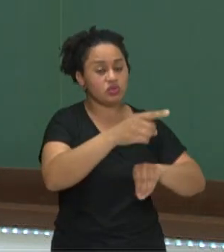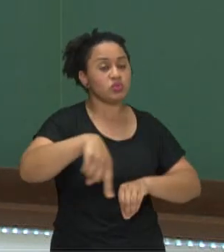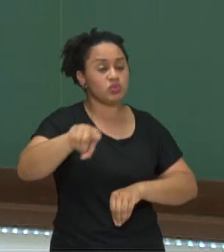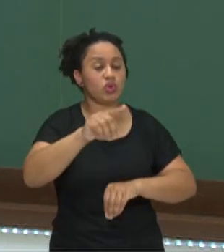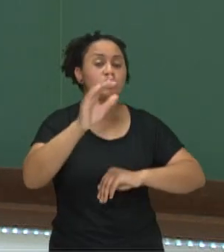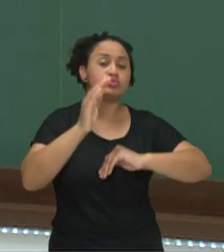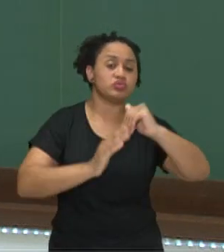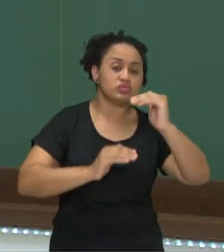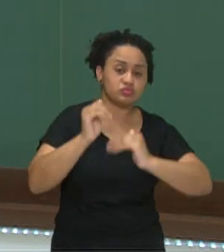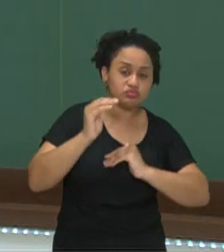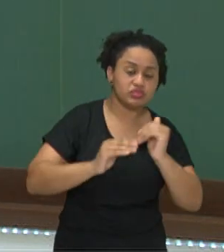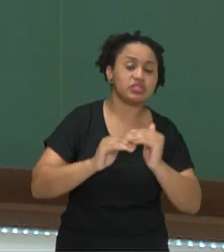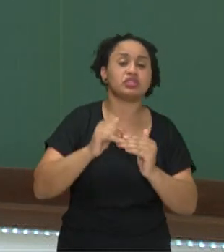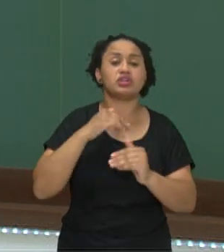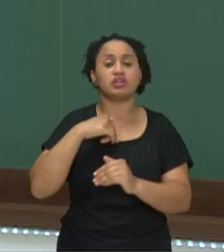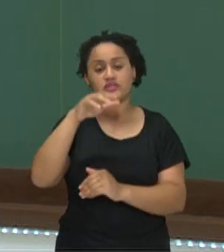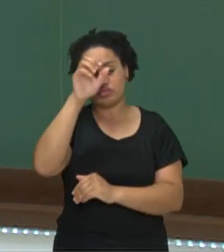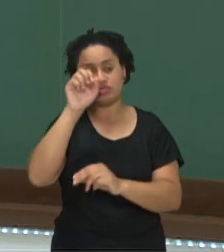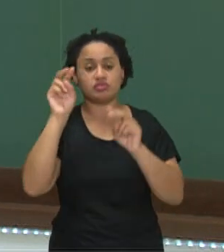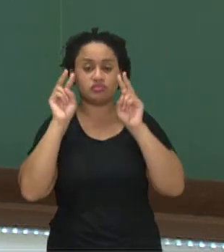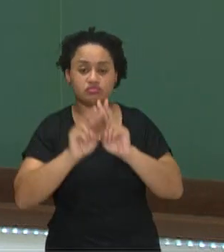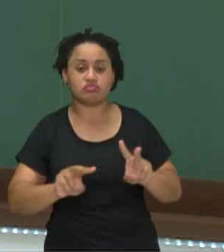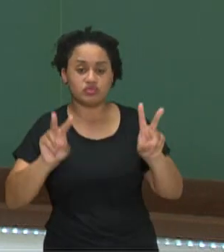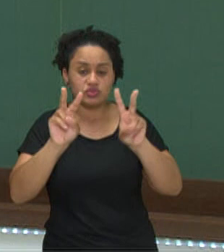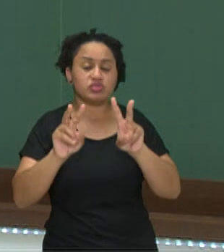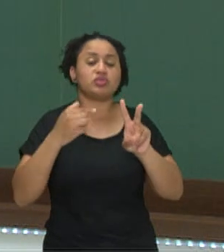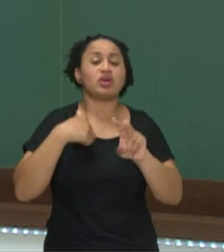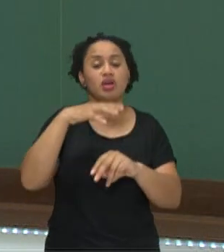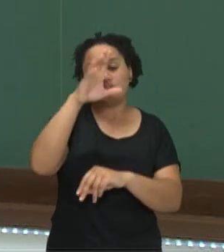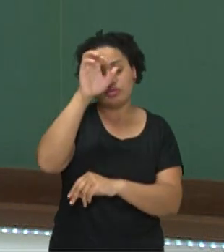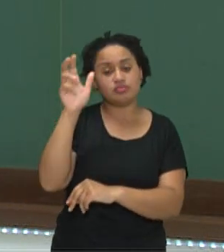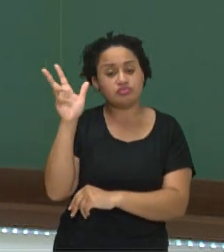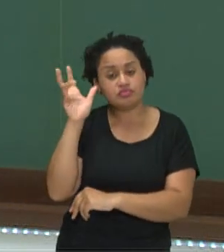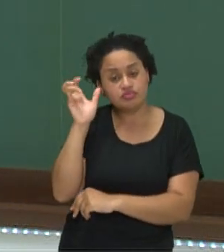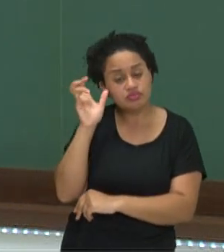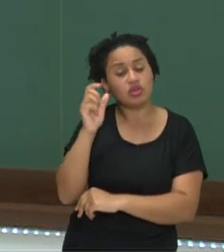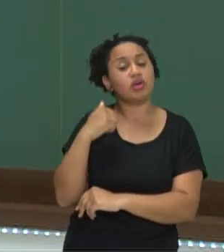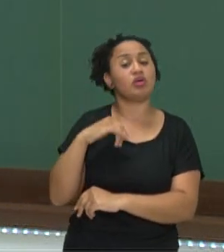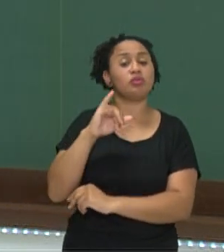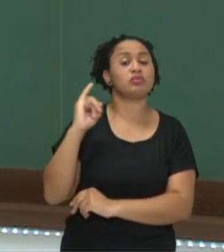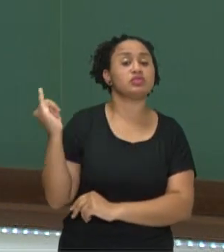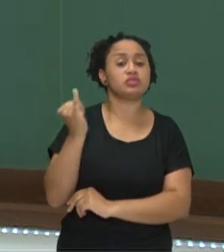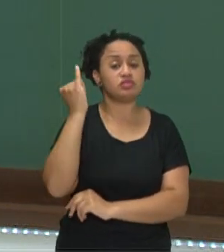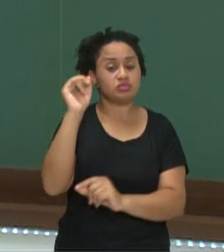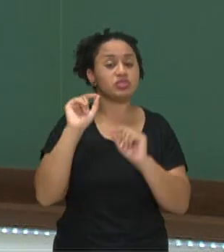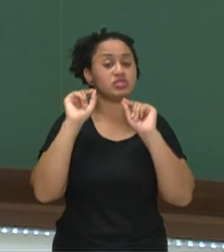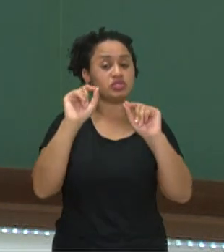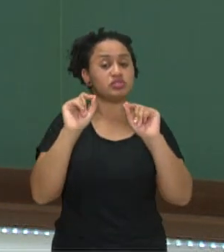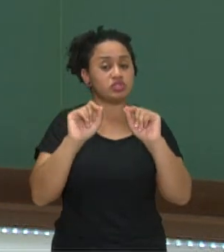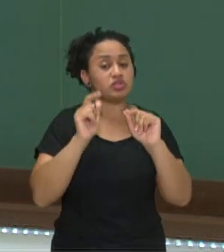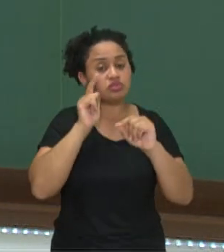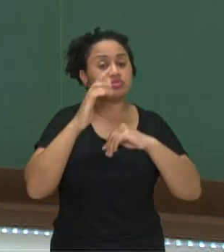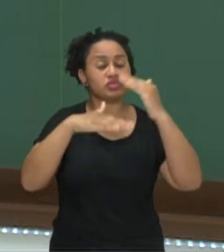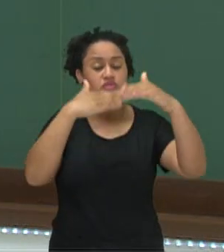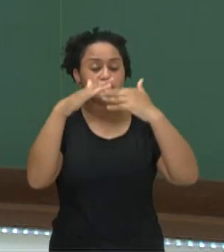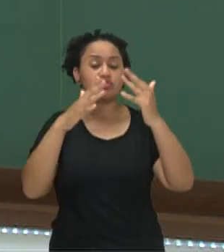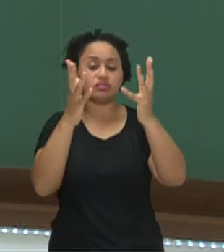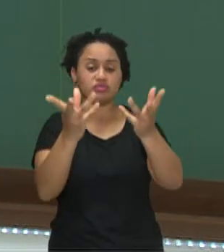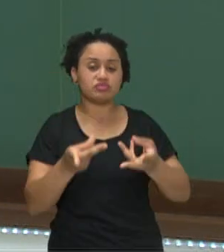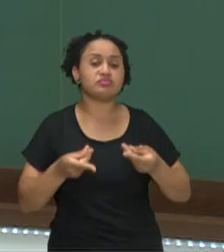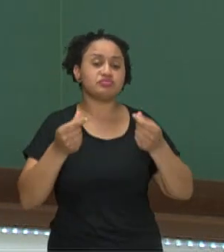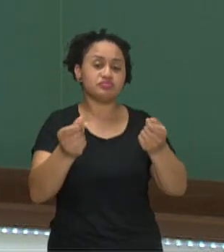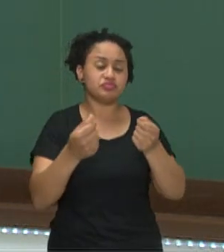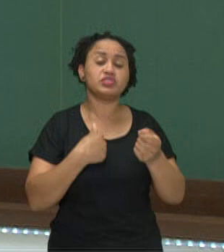praticando, aprendizagem visual, aprendizagem auditiva, né? O importante é desenvolver as suas habilidades